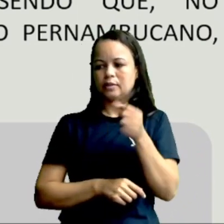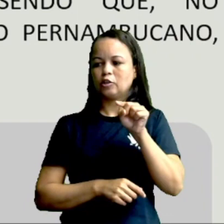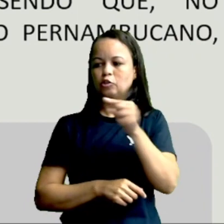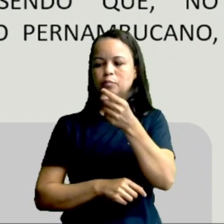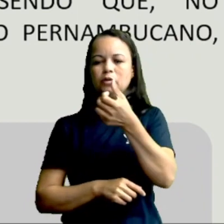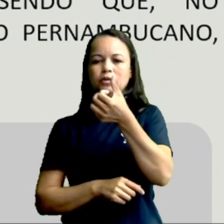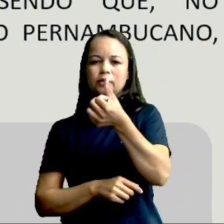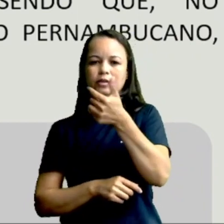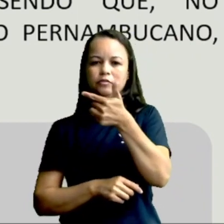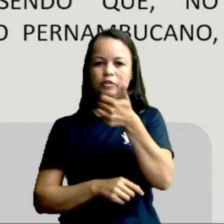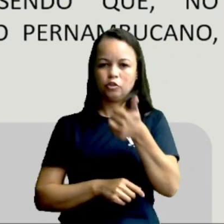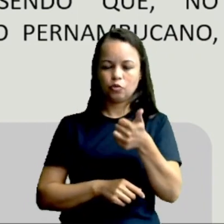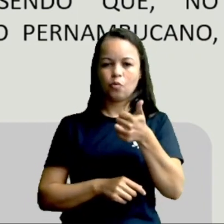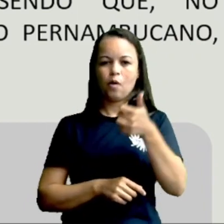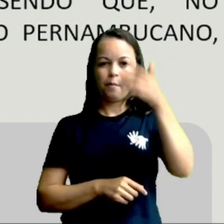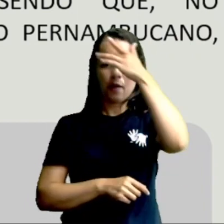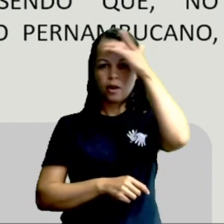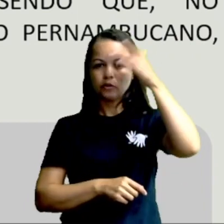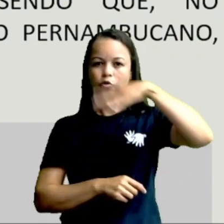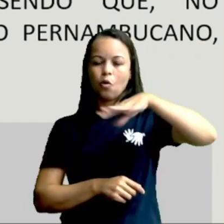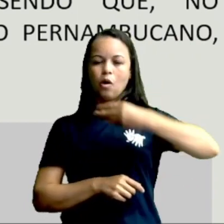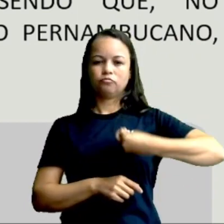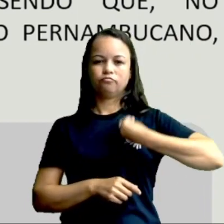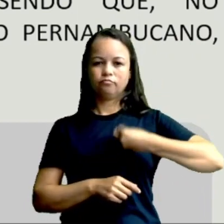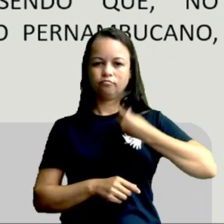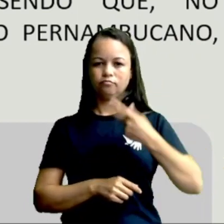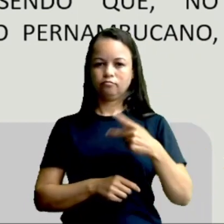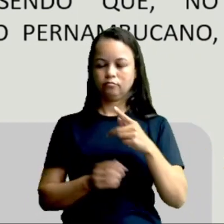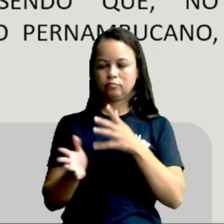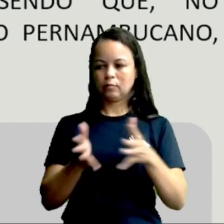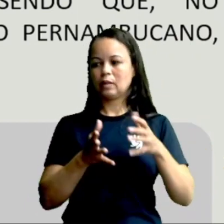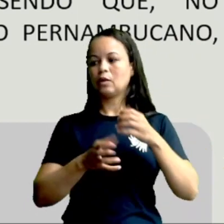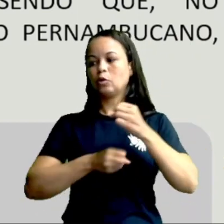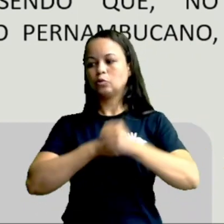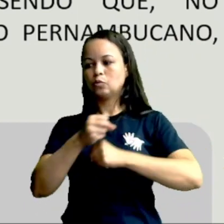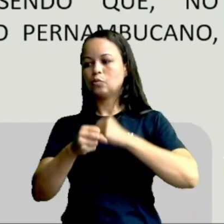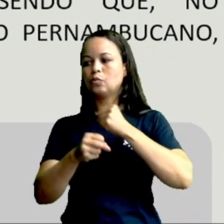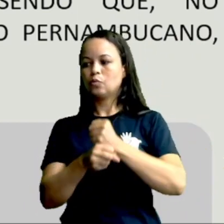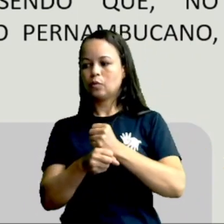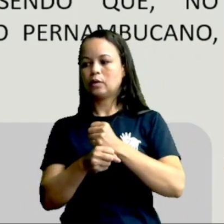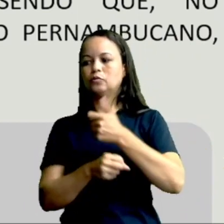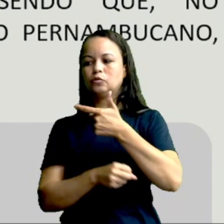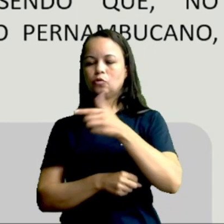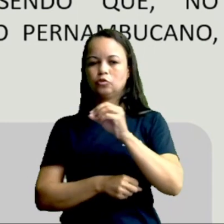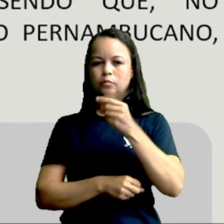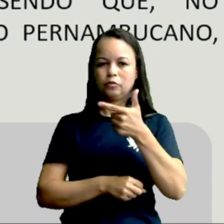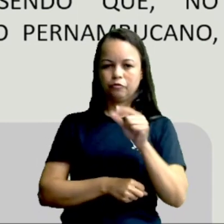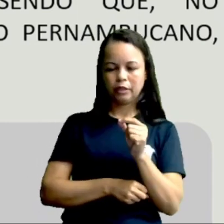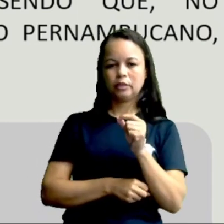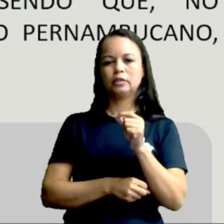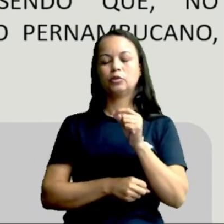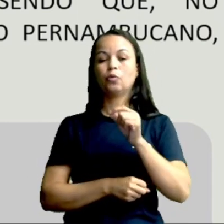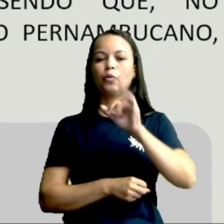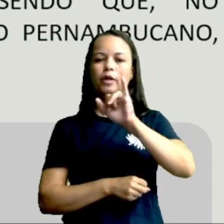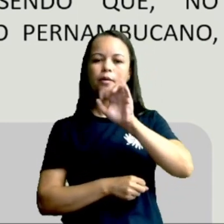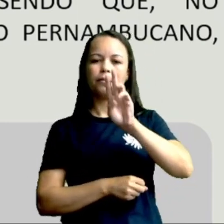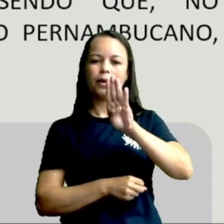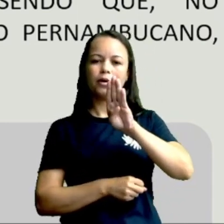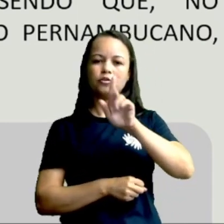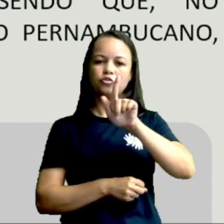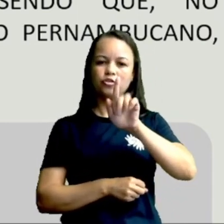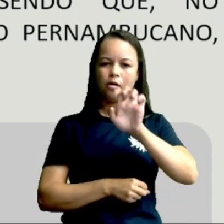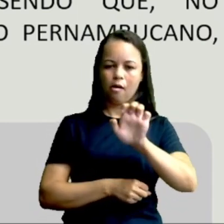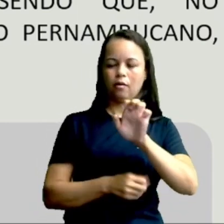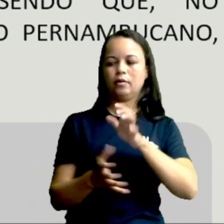9.616.621 habitantes, isso segundo o IBGE de 2020, tá? Desses quase 10